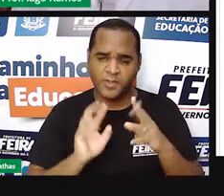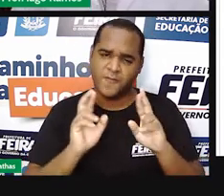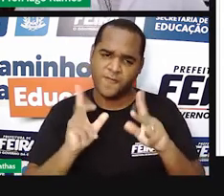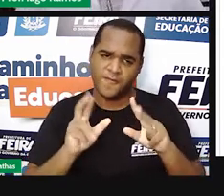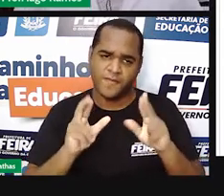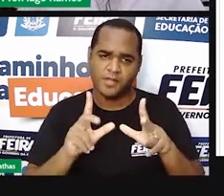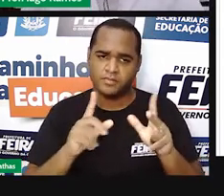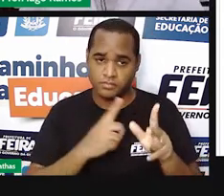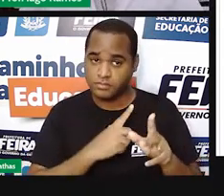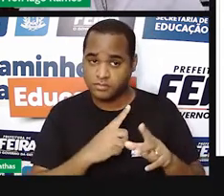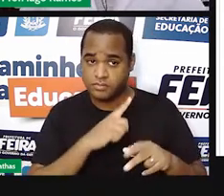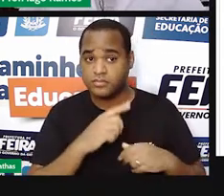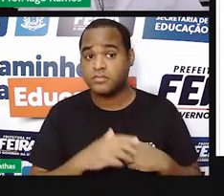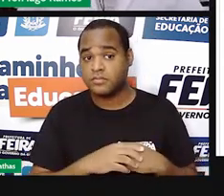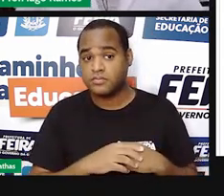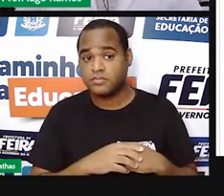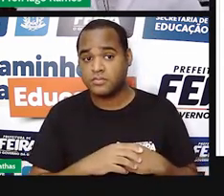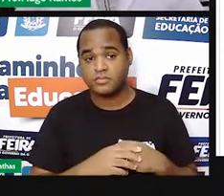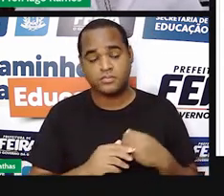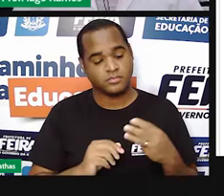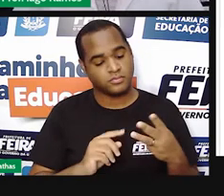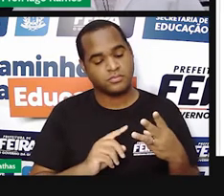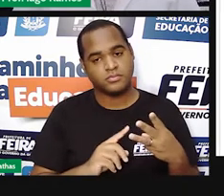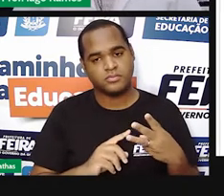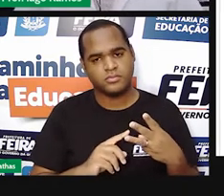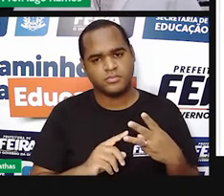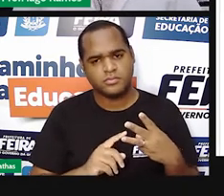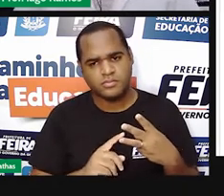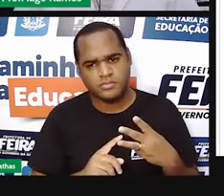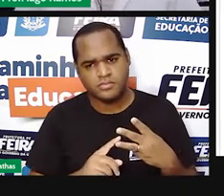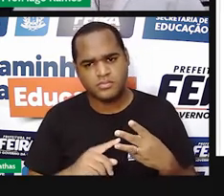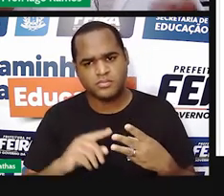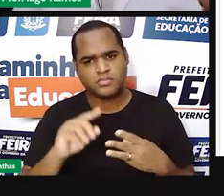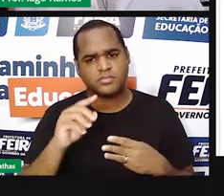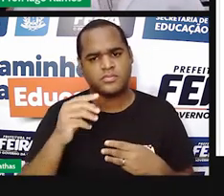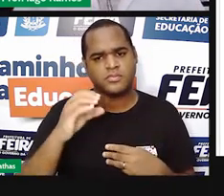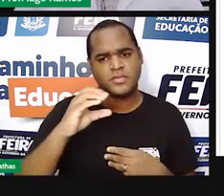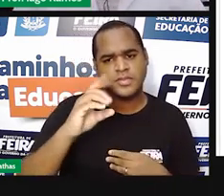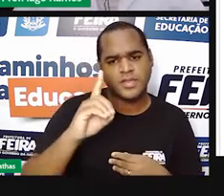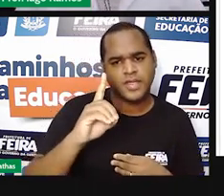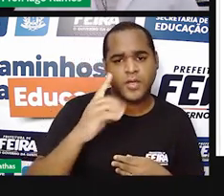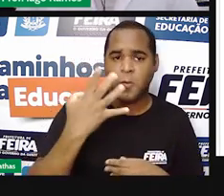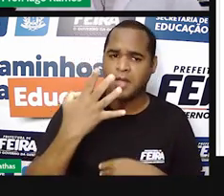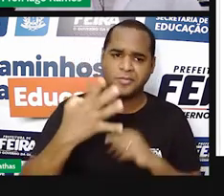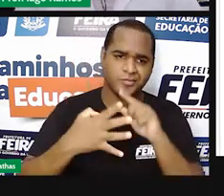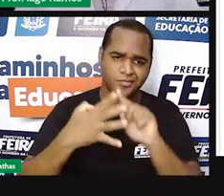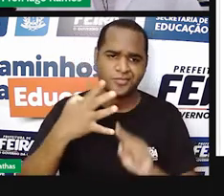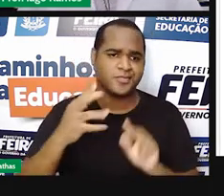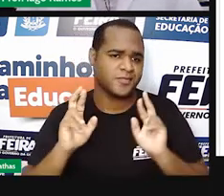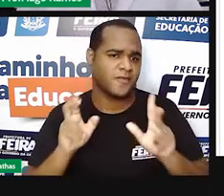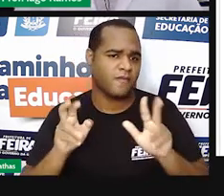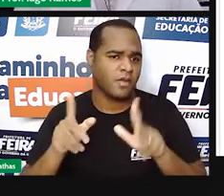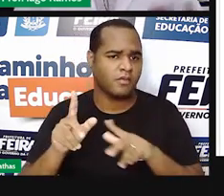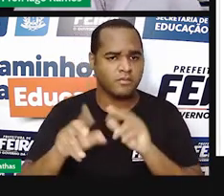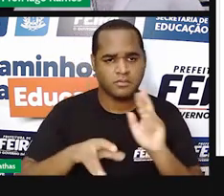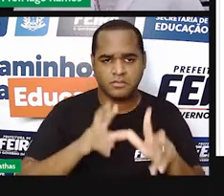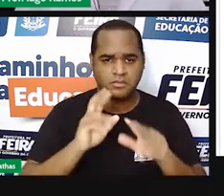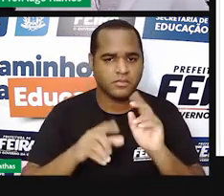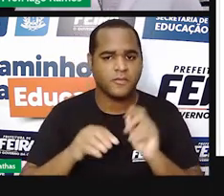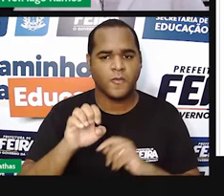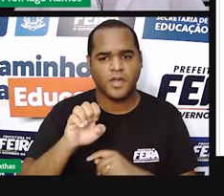maneiras diferentes letra de 4 maneiras distintas 4 maneiras diferentes